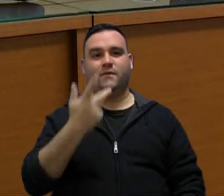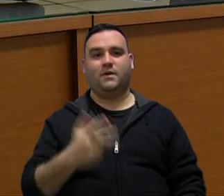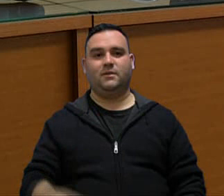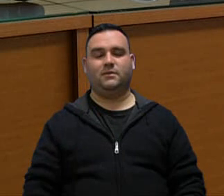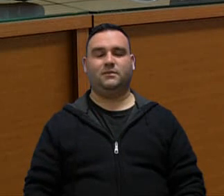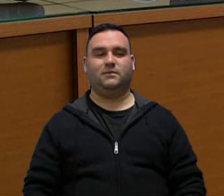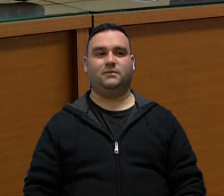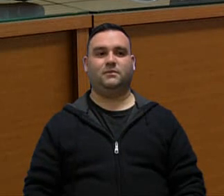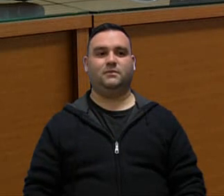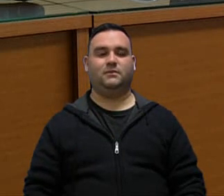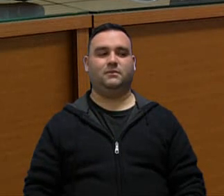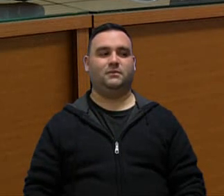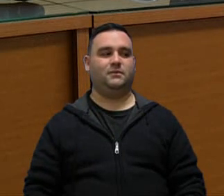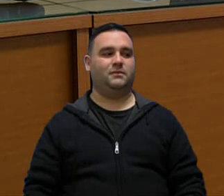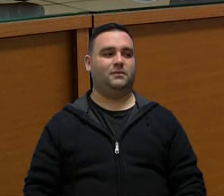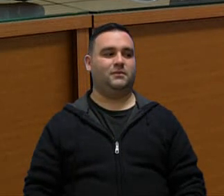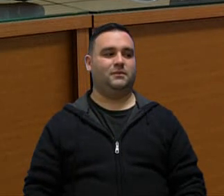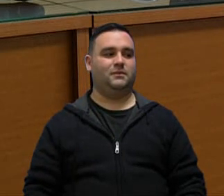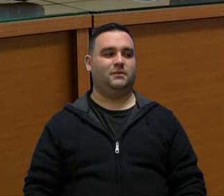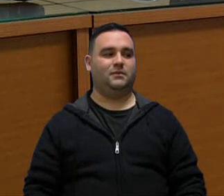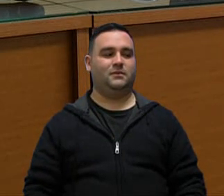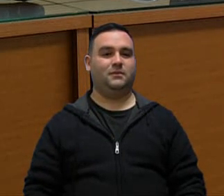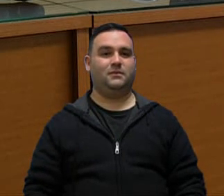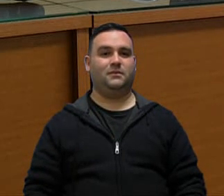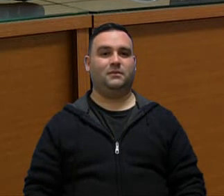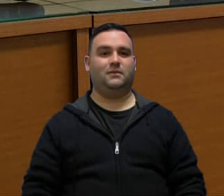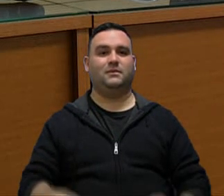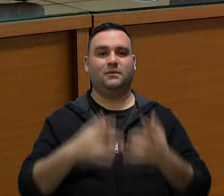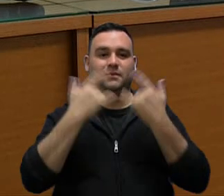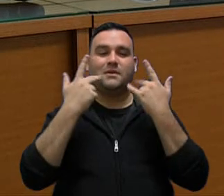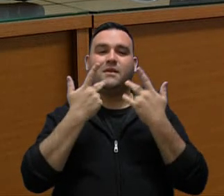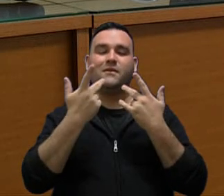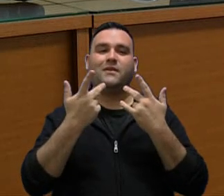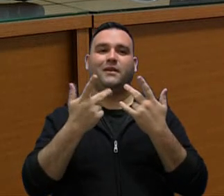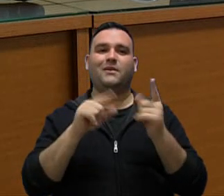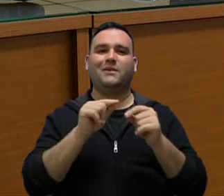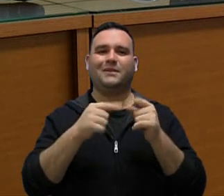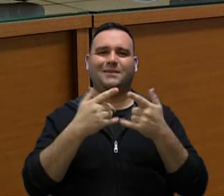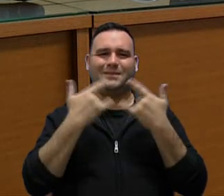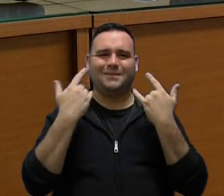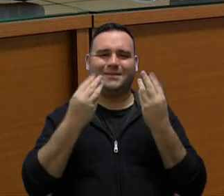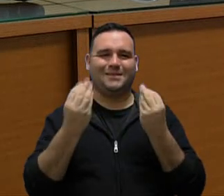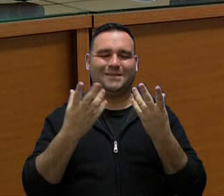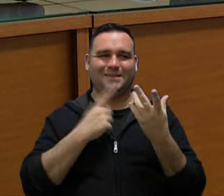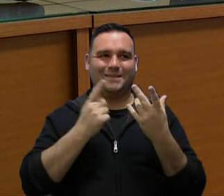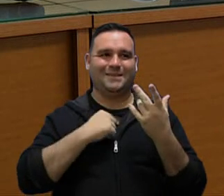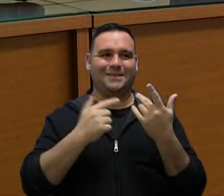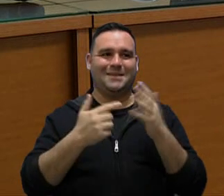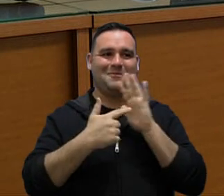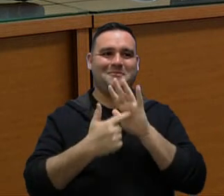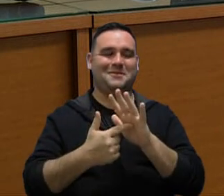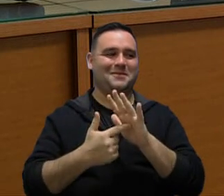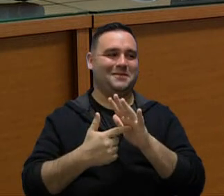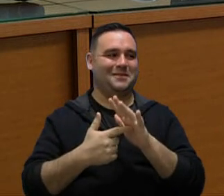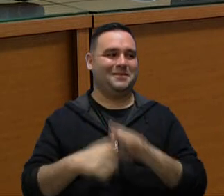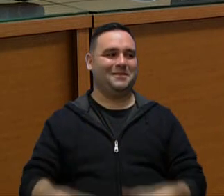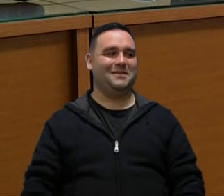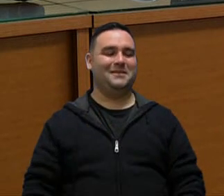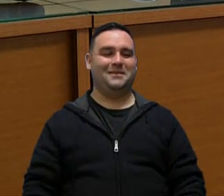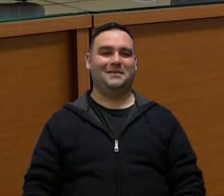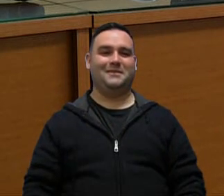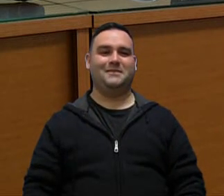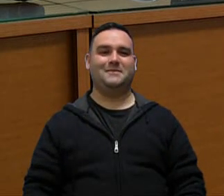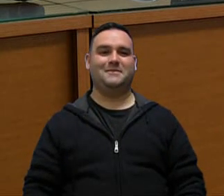aí a mandioca fechar o microfone a faixa dela tá dizendo aquilo ali adiante a imagem dela dos mais o que é do